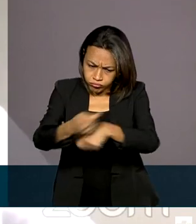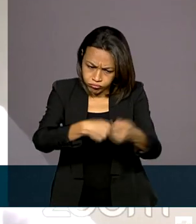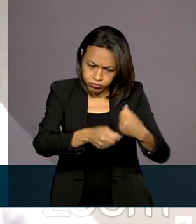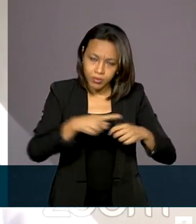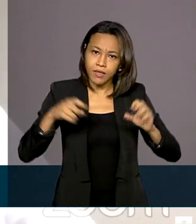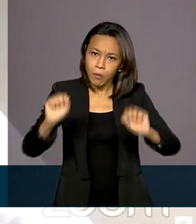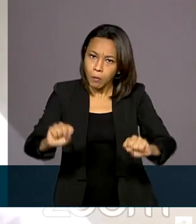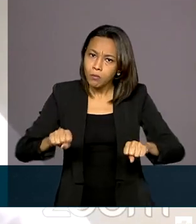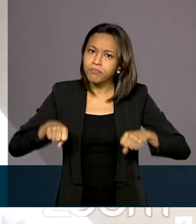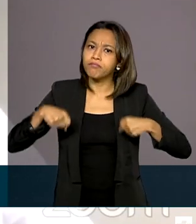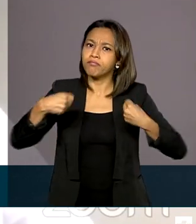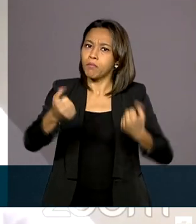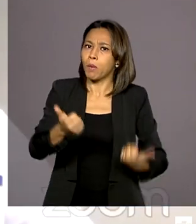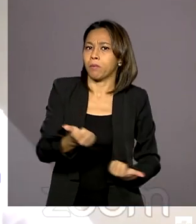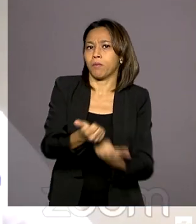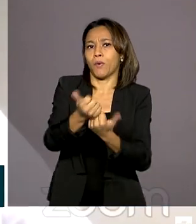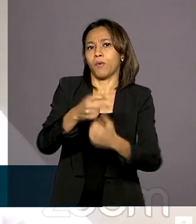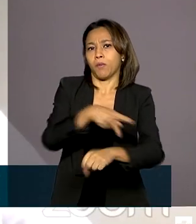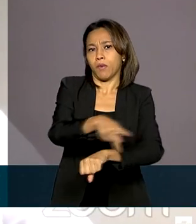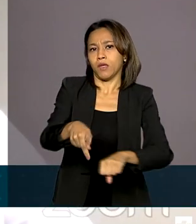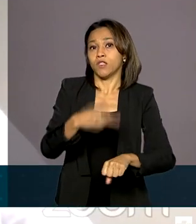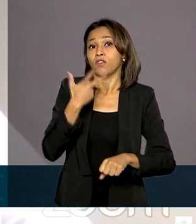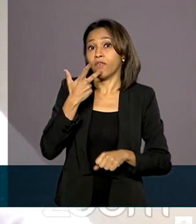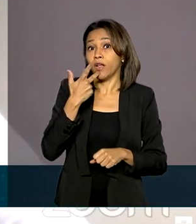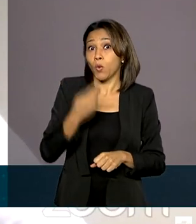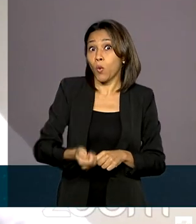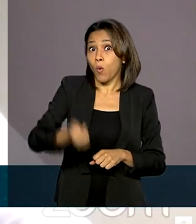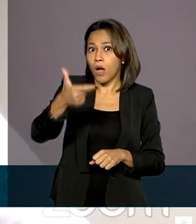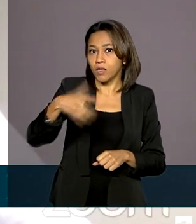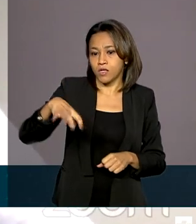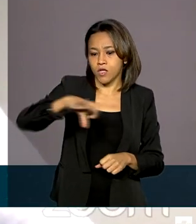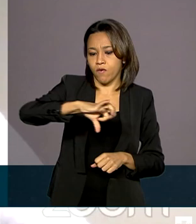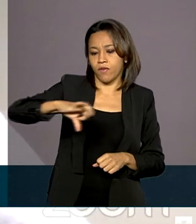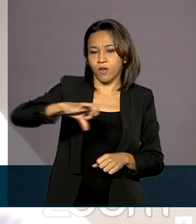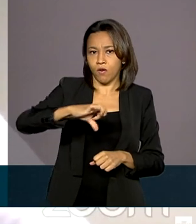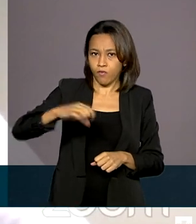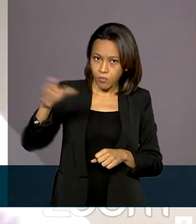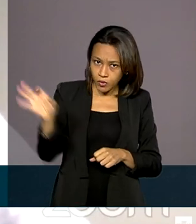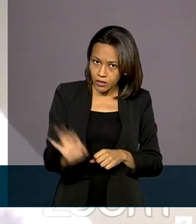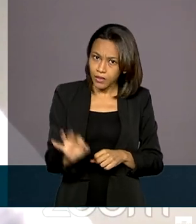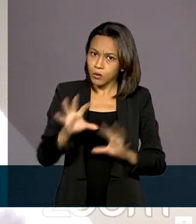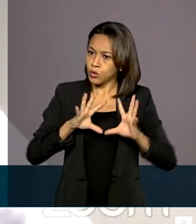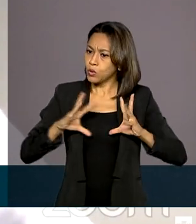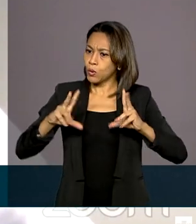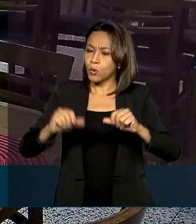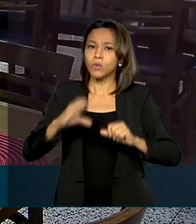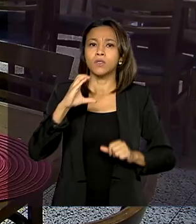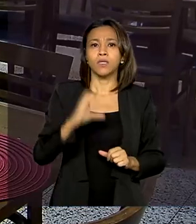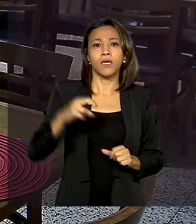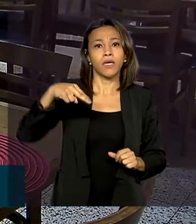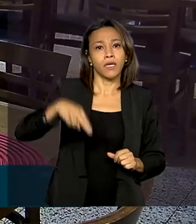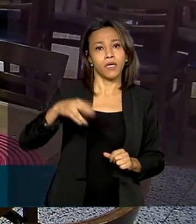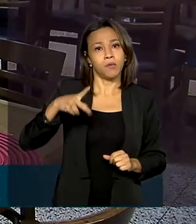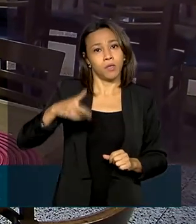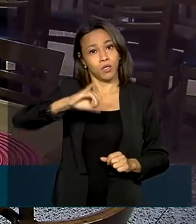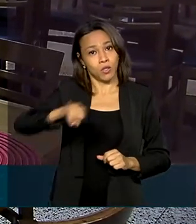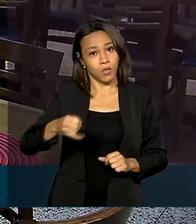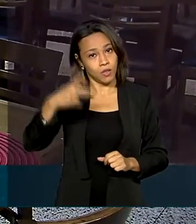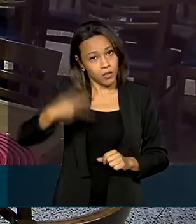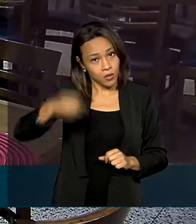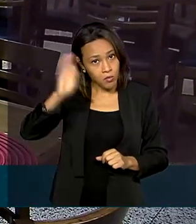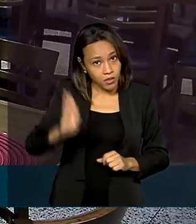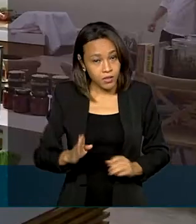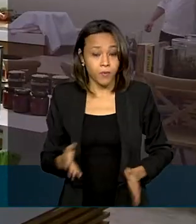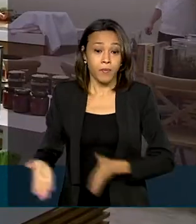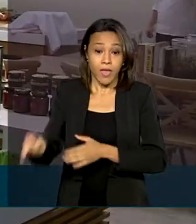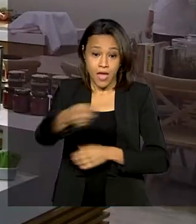lembrar que a gente está falando de 98, quase 99% de todos os CNPJs nesse Brasil. A força dessa massa